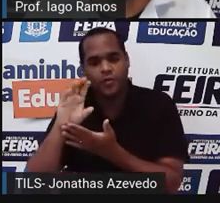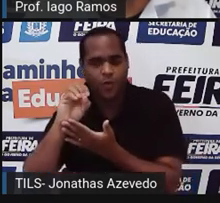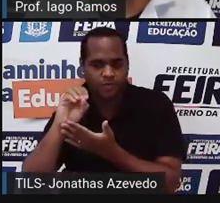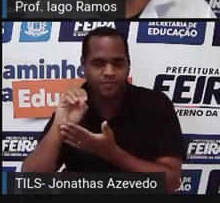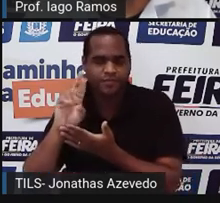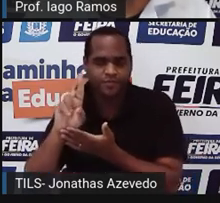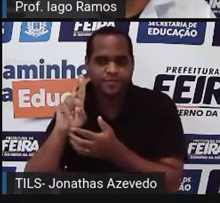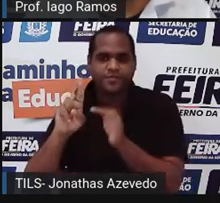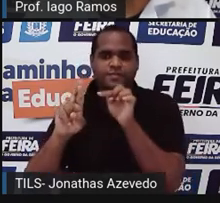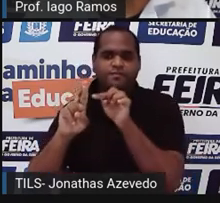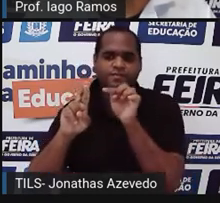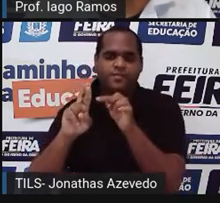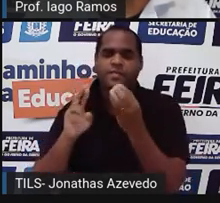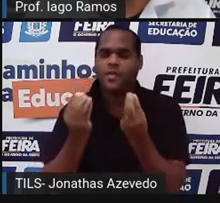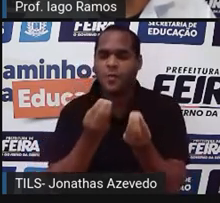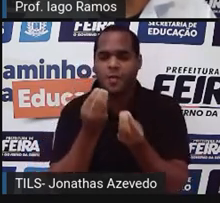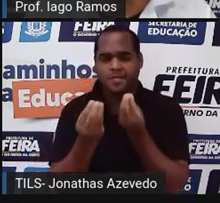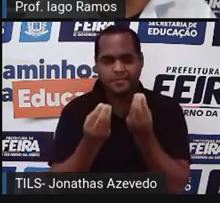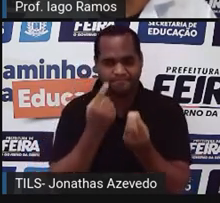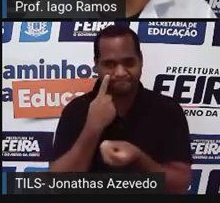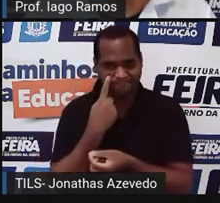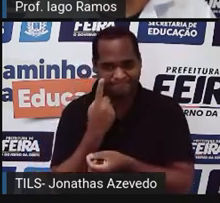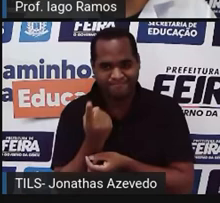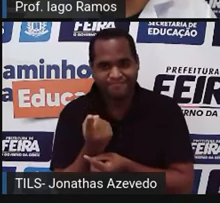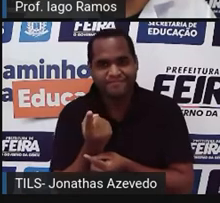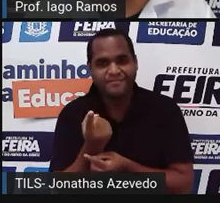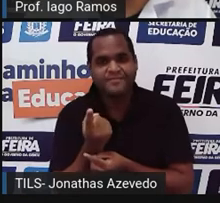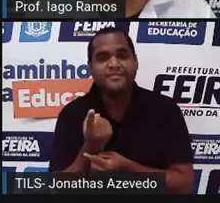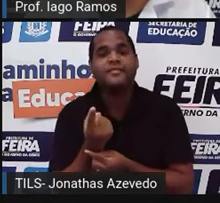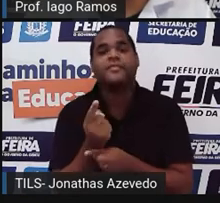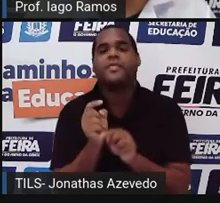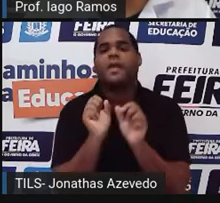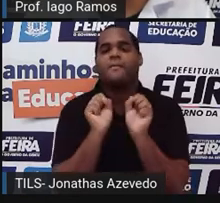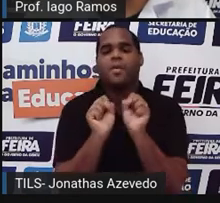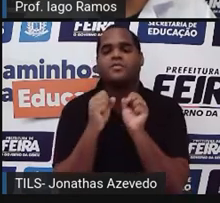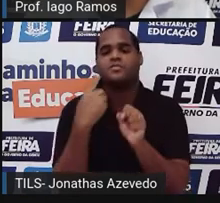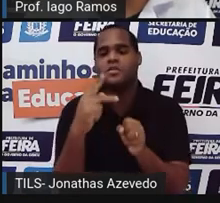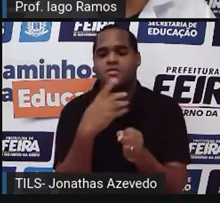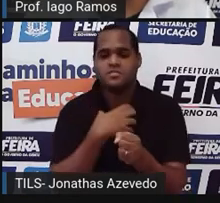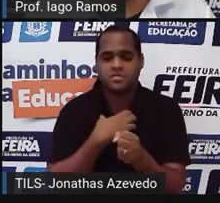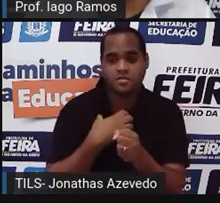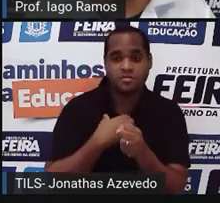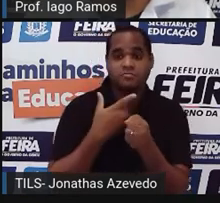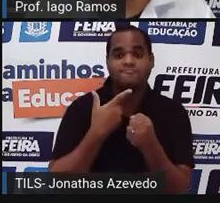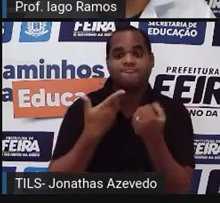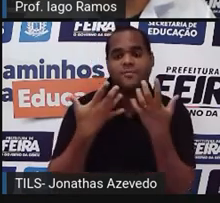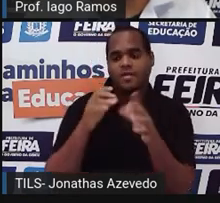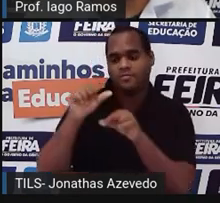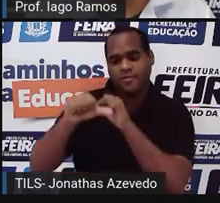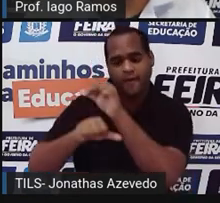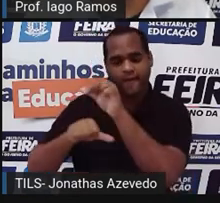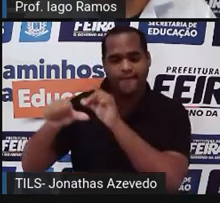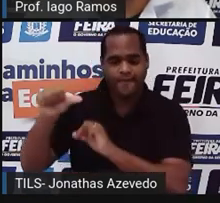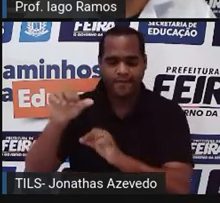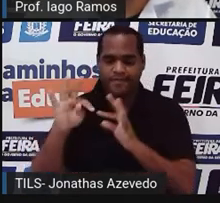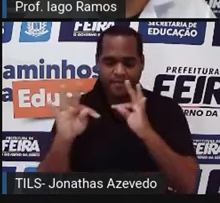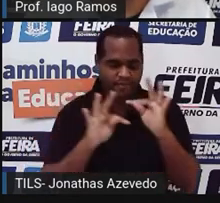vetor aqui, ó, vai ser essa setinha que vai indicar o sentido que eu quero fazer a translação nessa